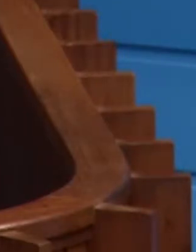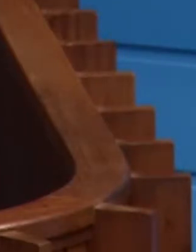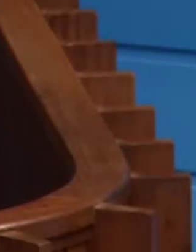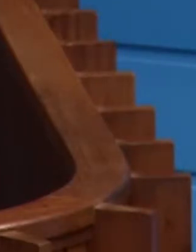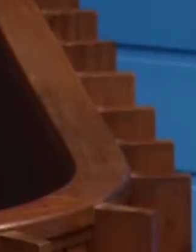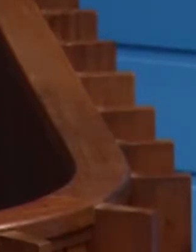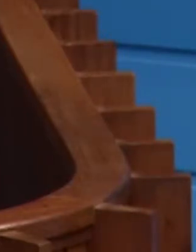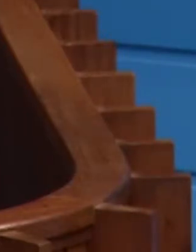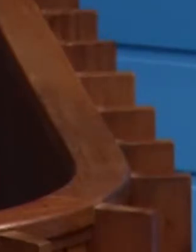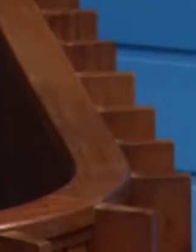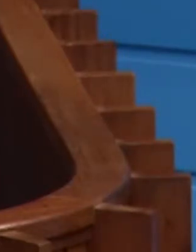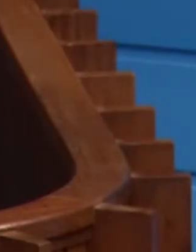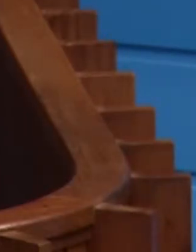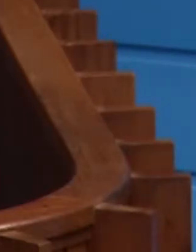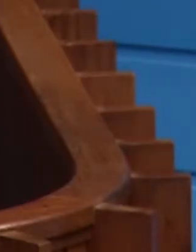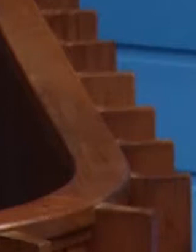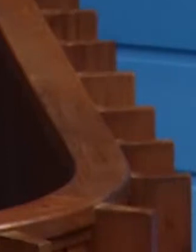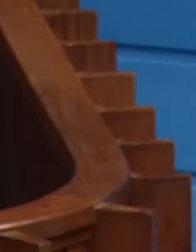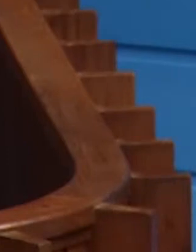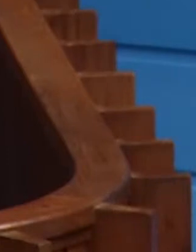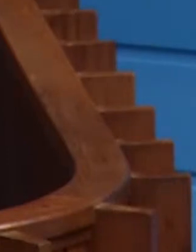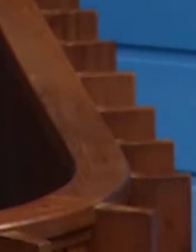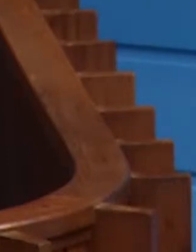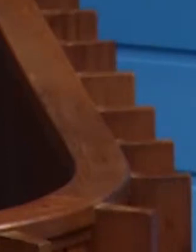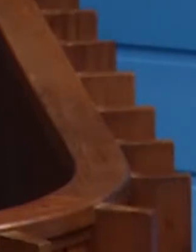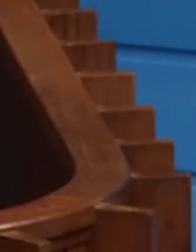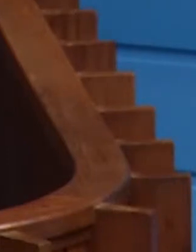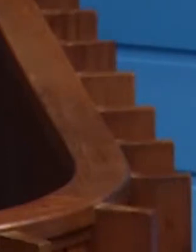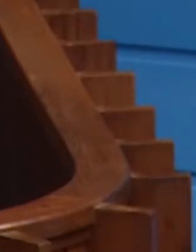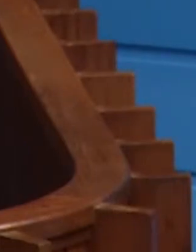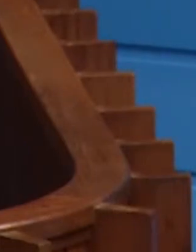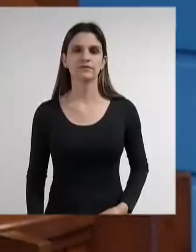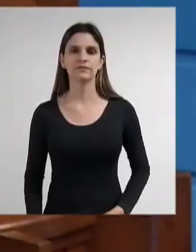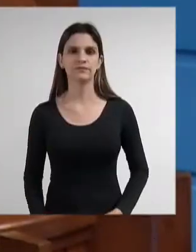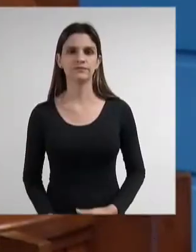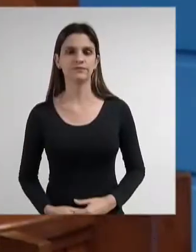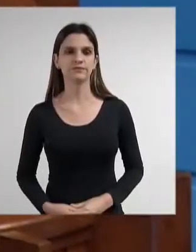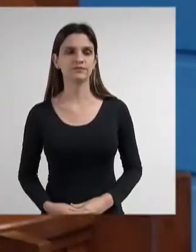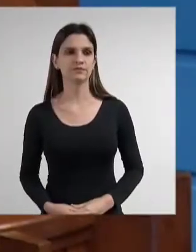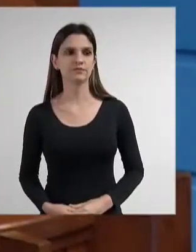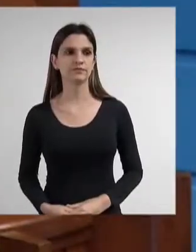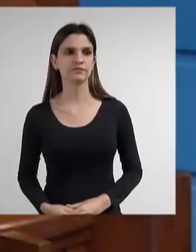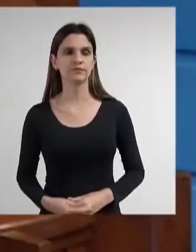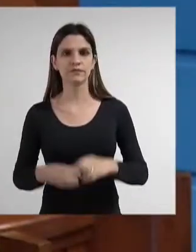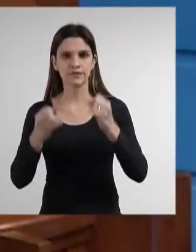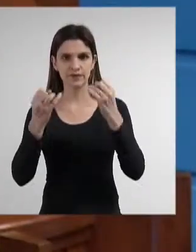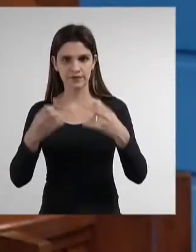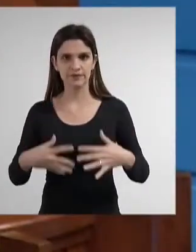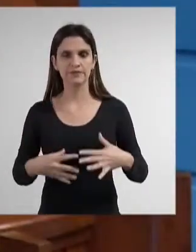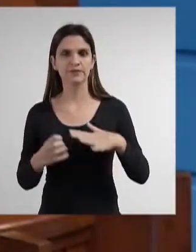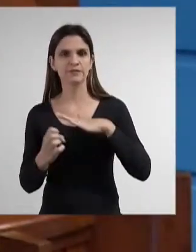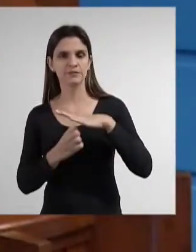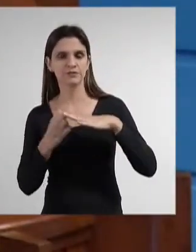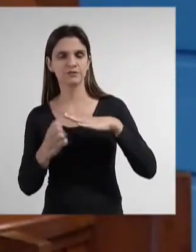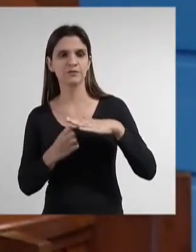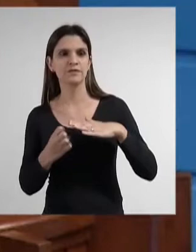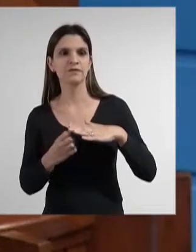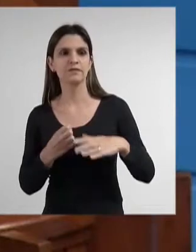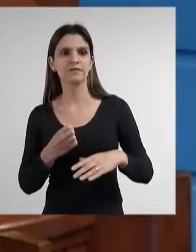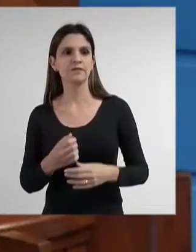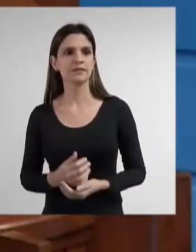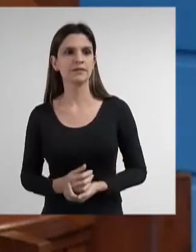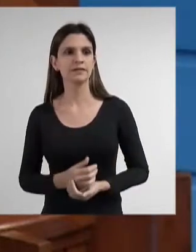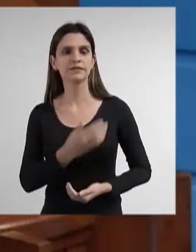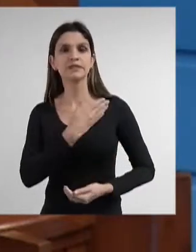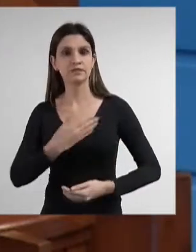energia, e agora estou falando de uma empresa concessionária de uma rodovia federal. Então, são assuntos que dizem